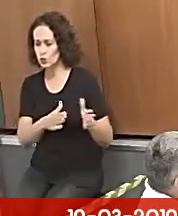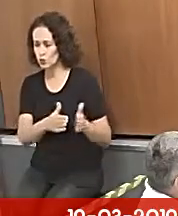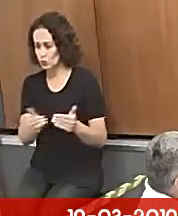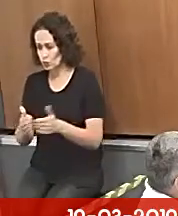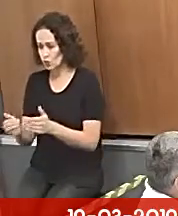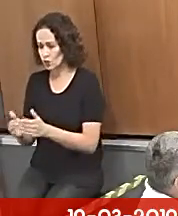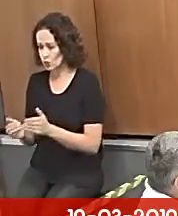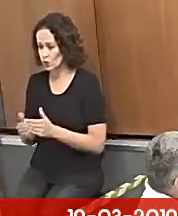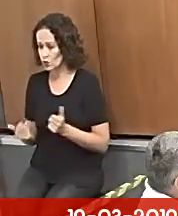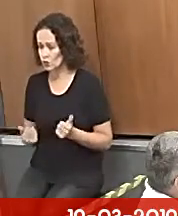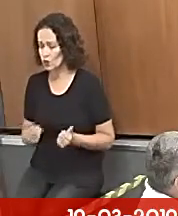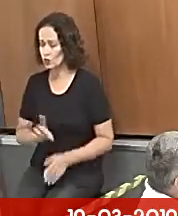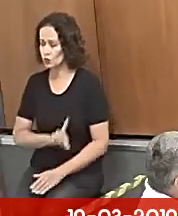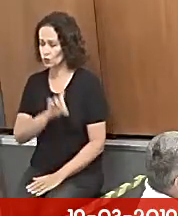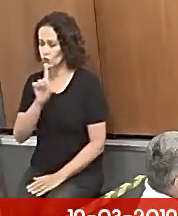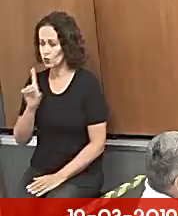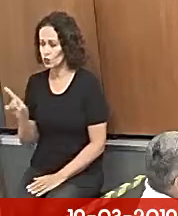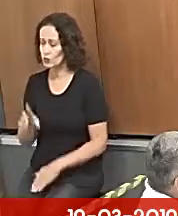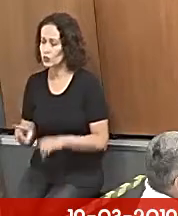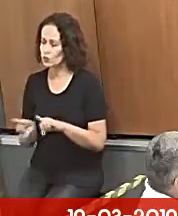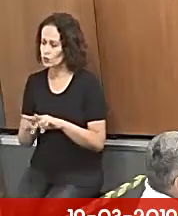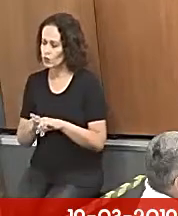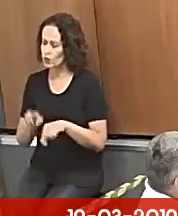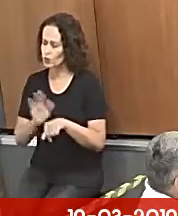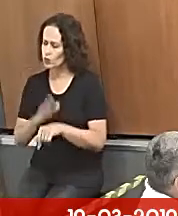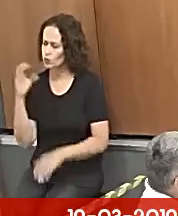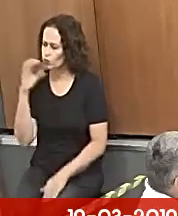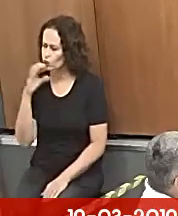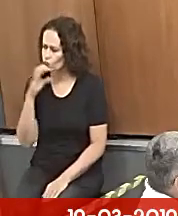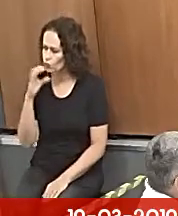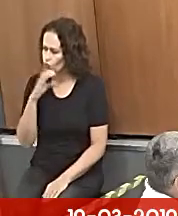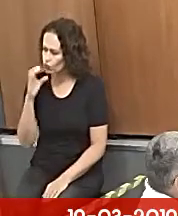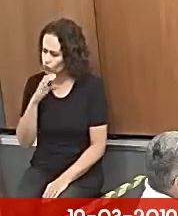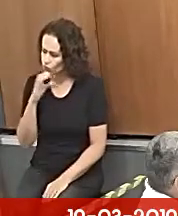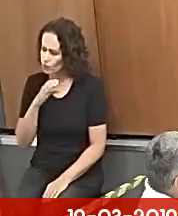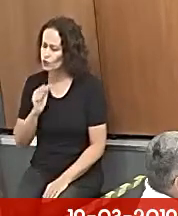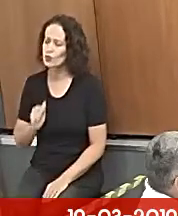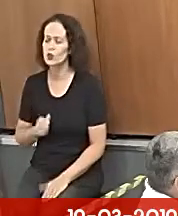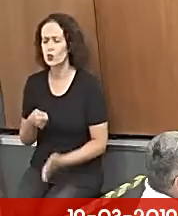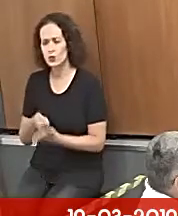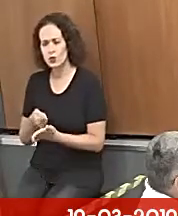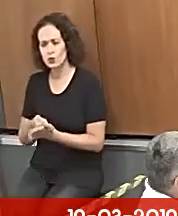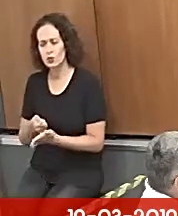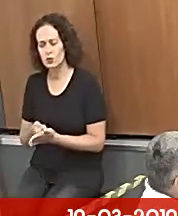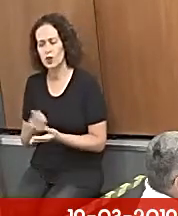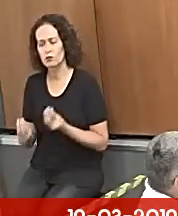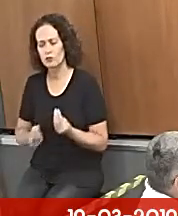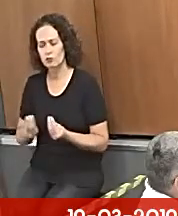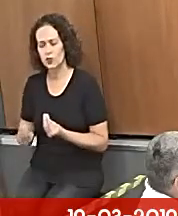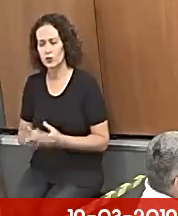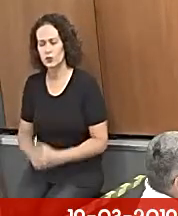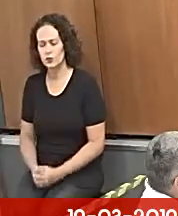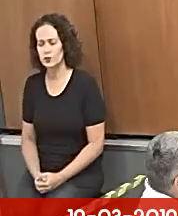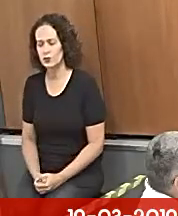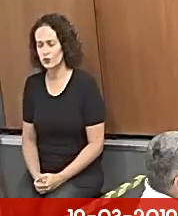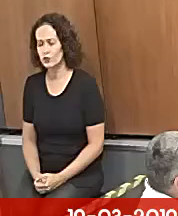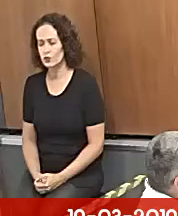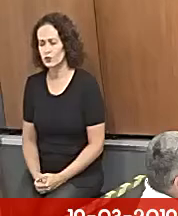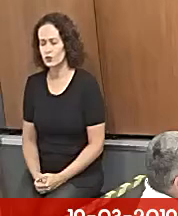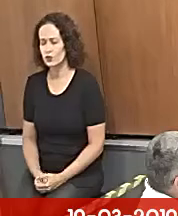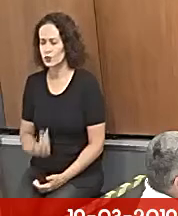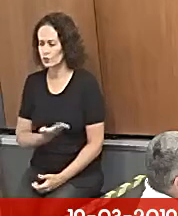com o presidente agustín mais urgente possível para cobrar esse espaço físico se vós vossas